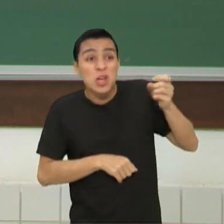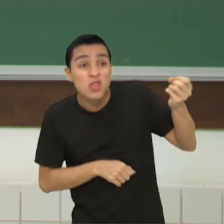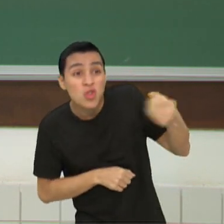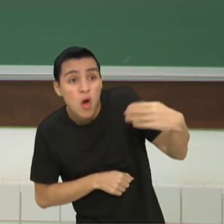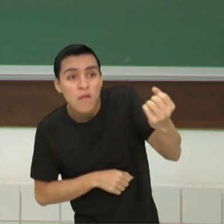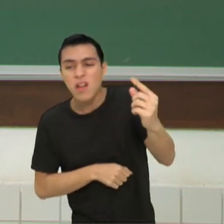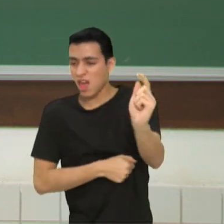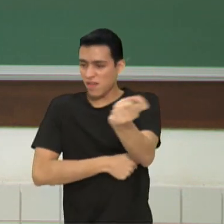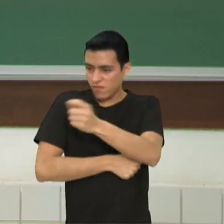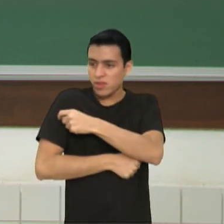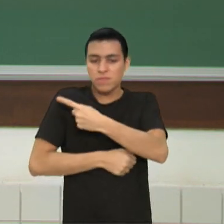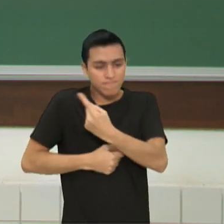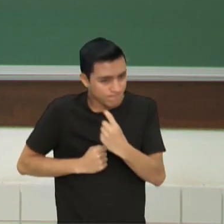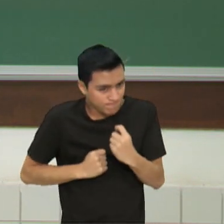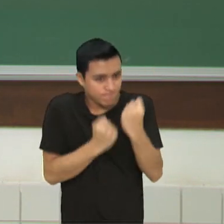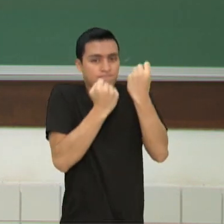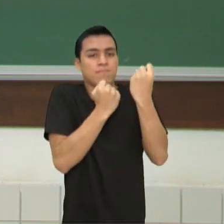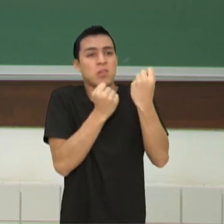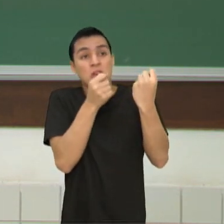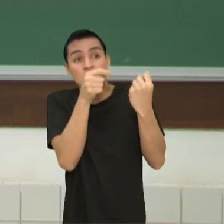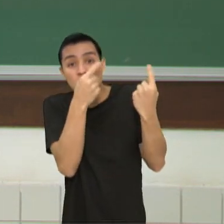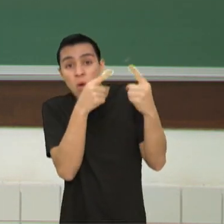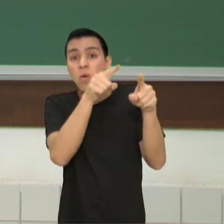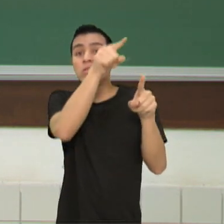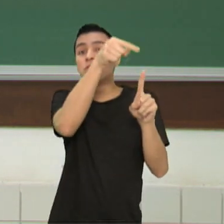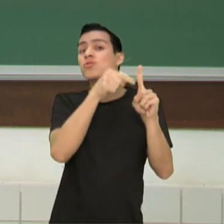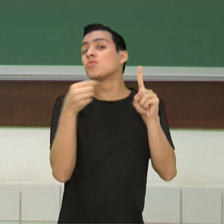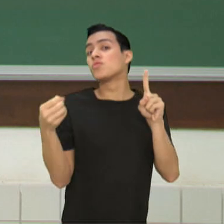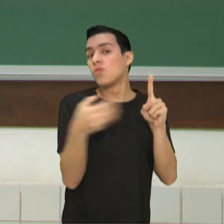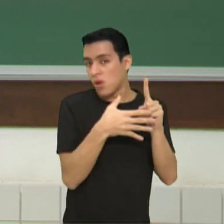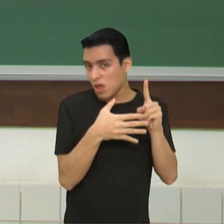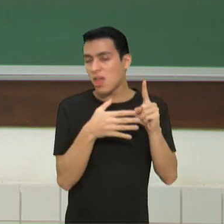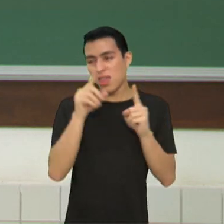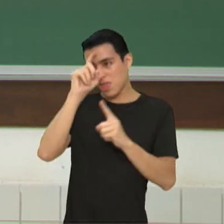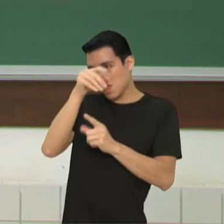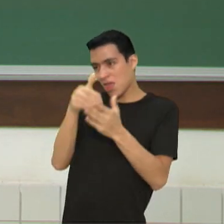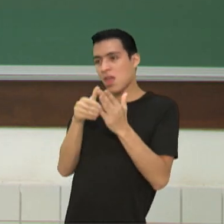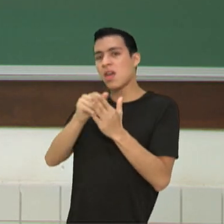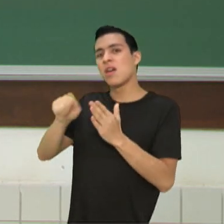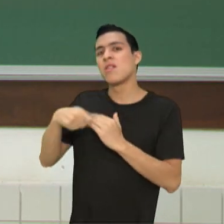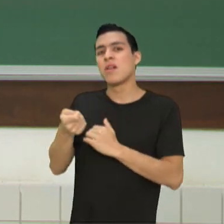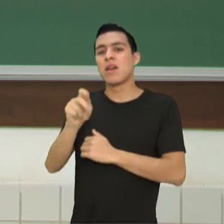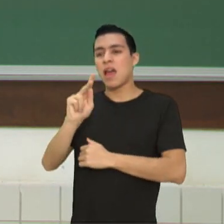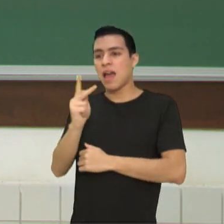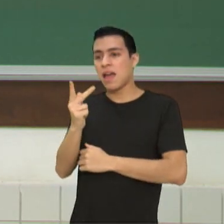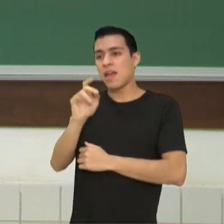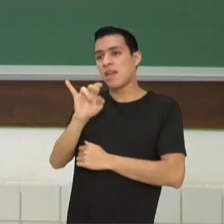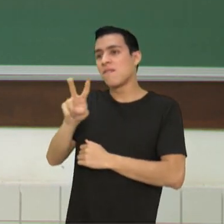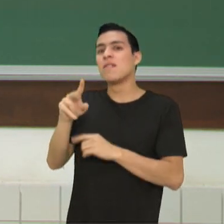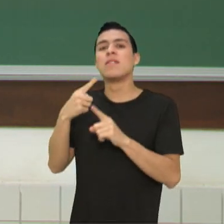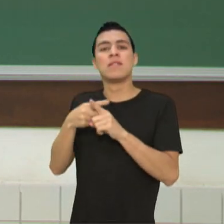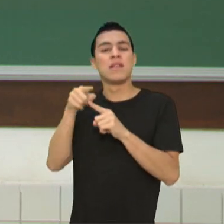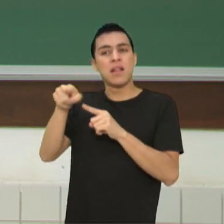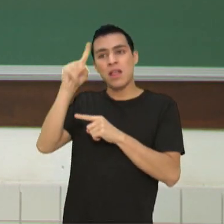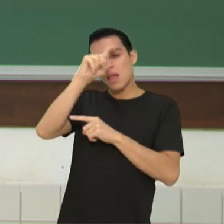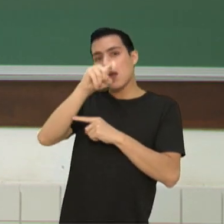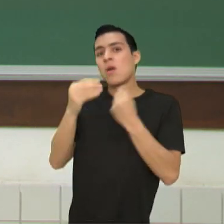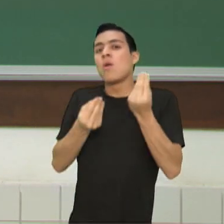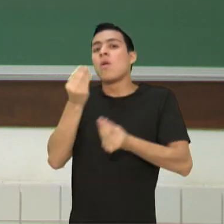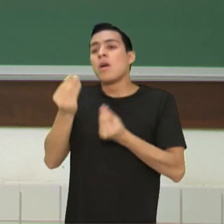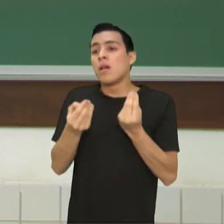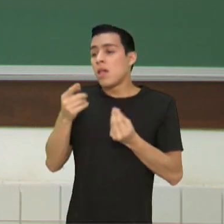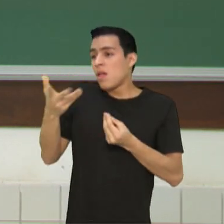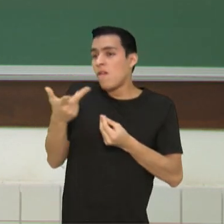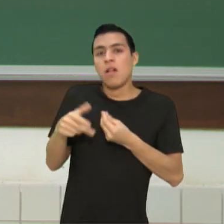tipos eu vou receber imunidade agora. Combinado? É uma das dificuldades na vacina contra o HIV. Uma das. Que a